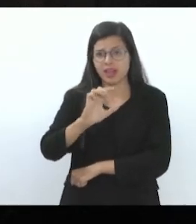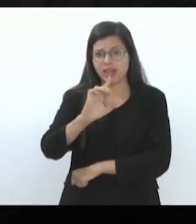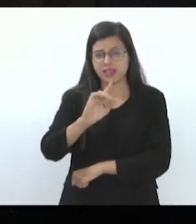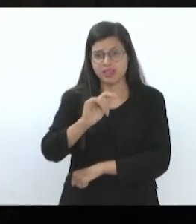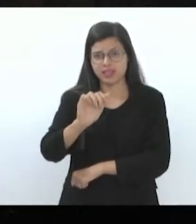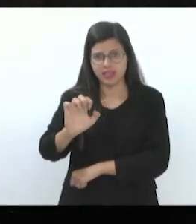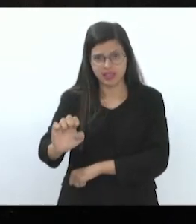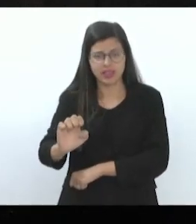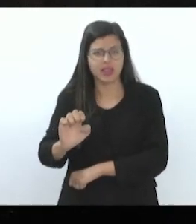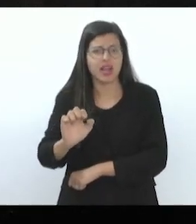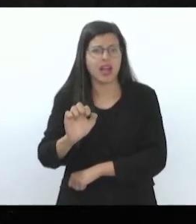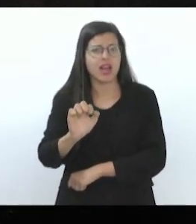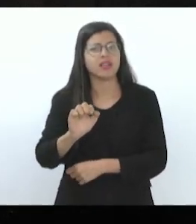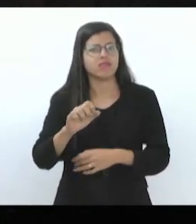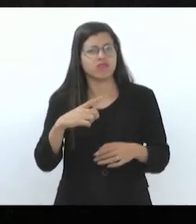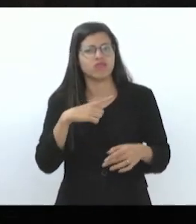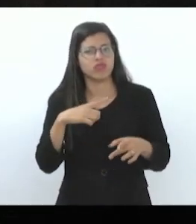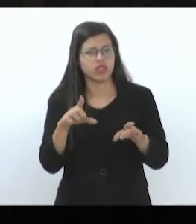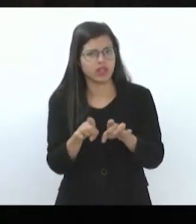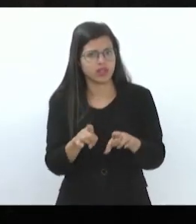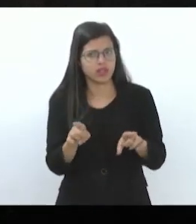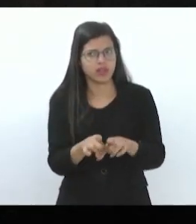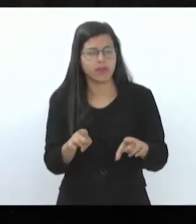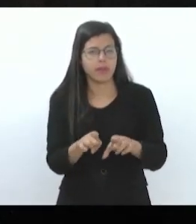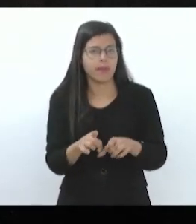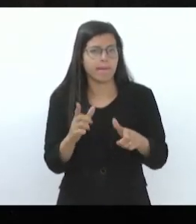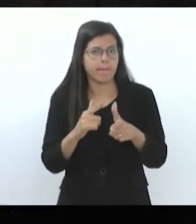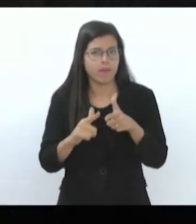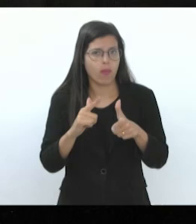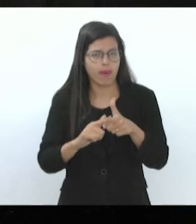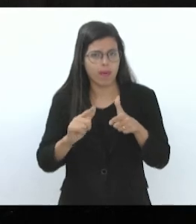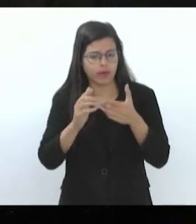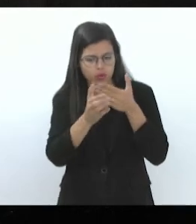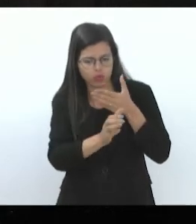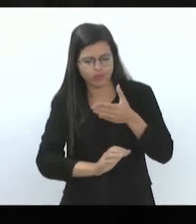tinha também as crises das adutoras.